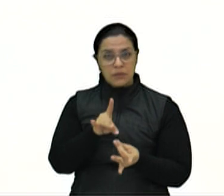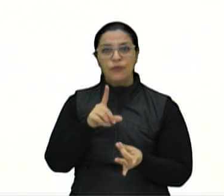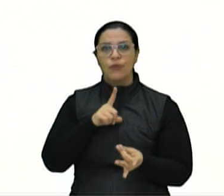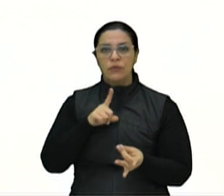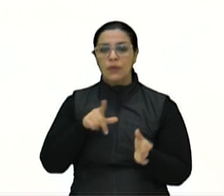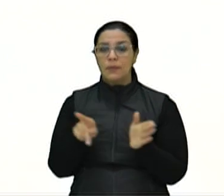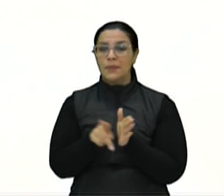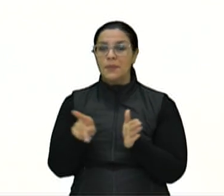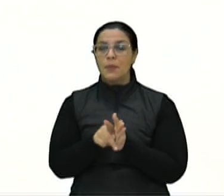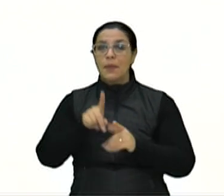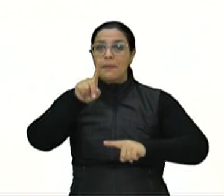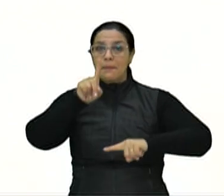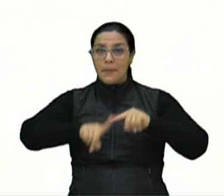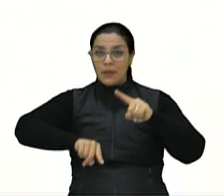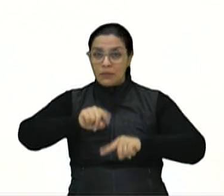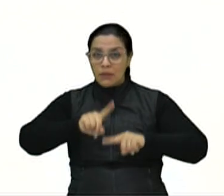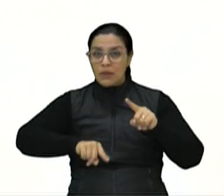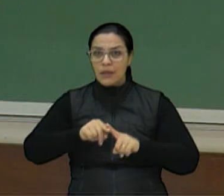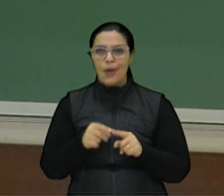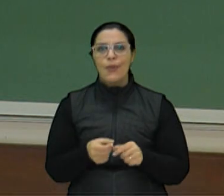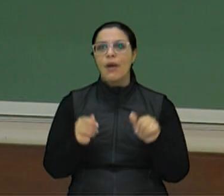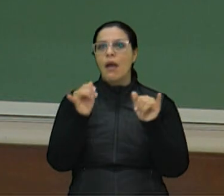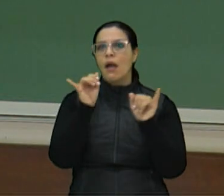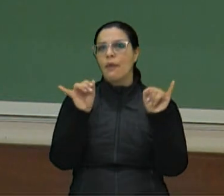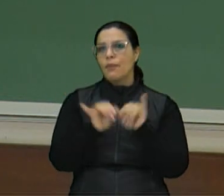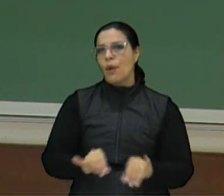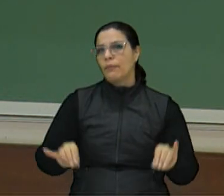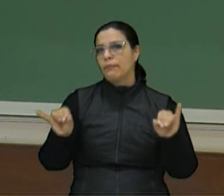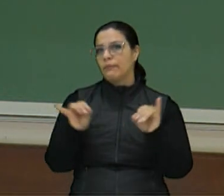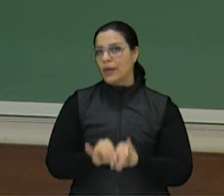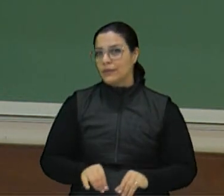especialmente artigos supérfluos.